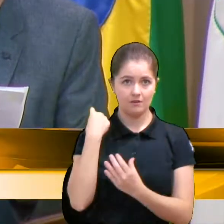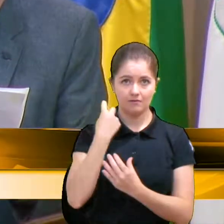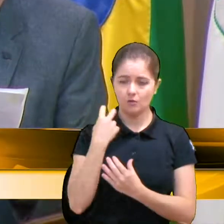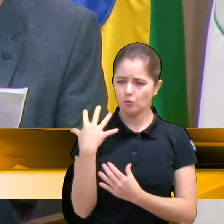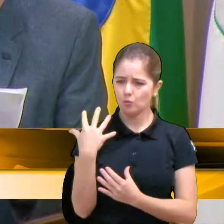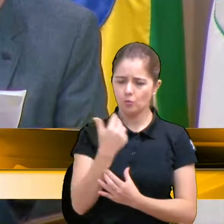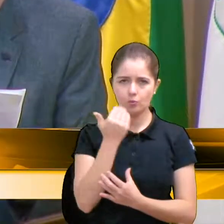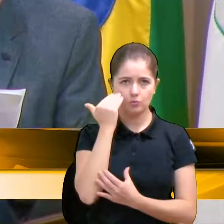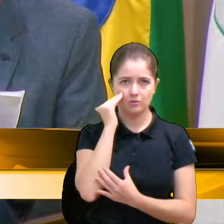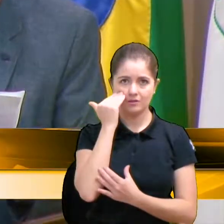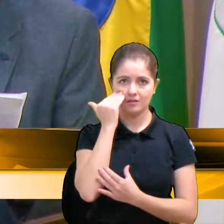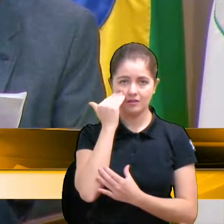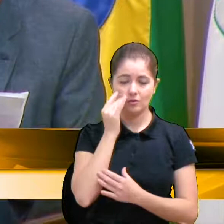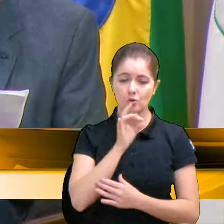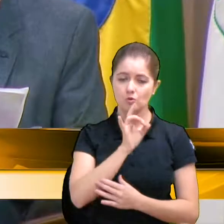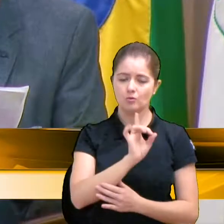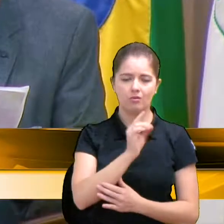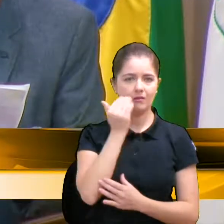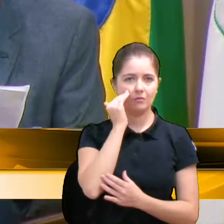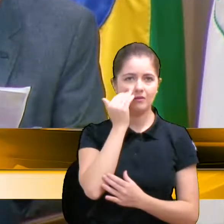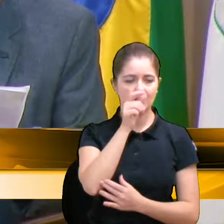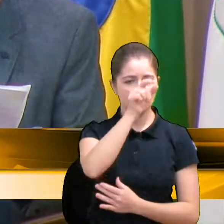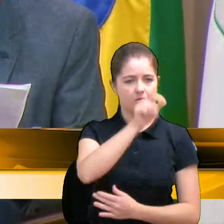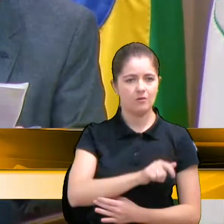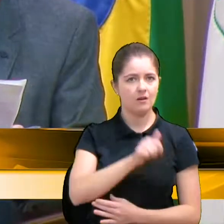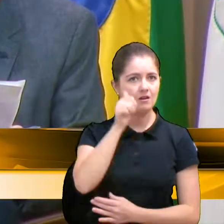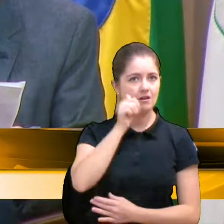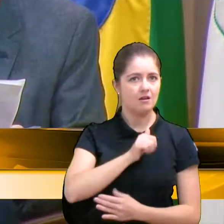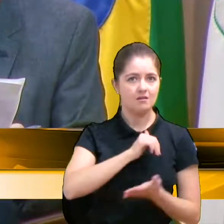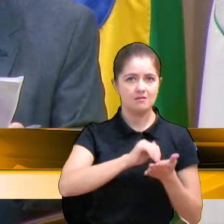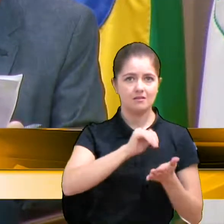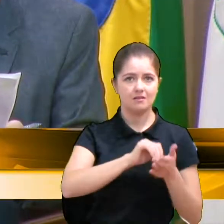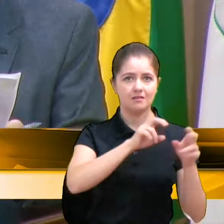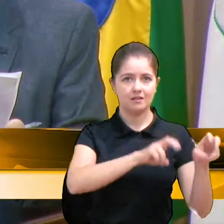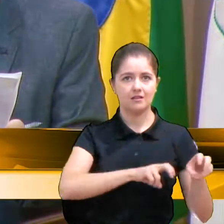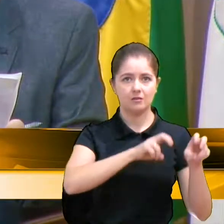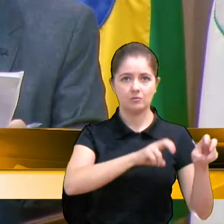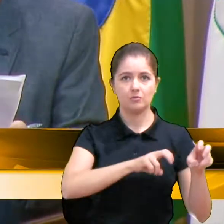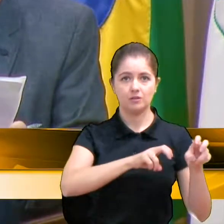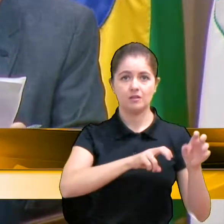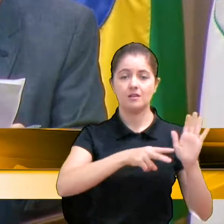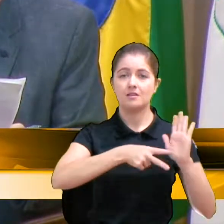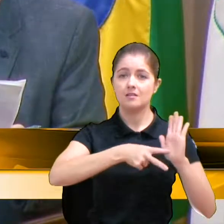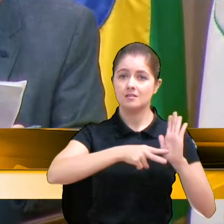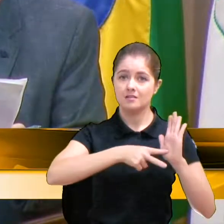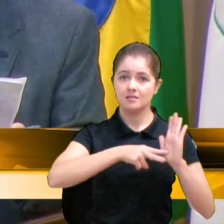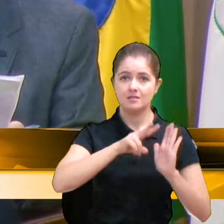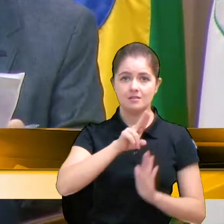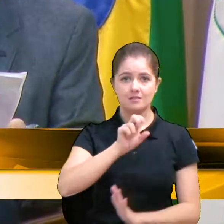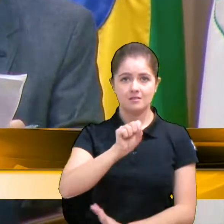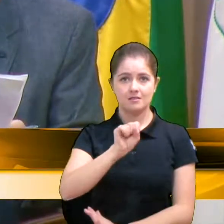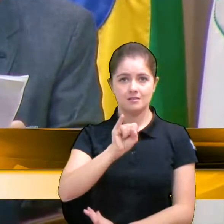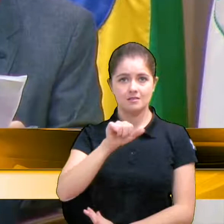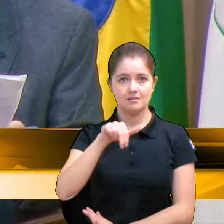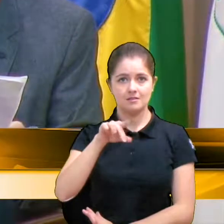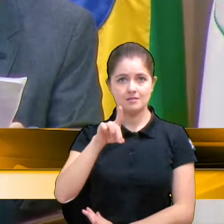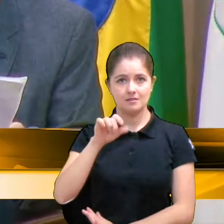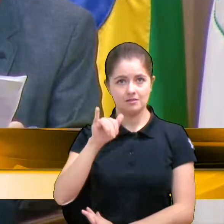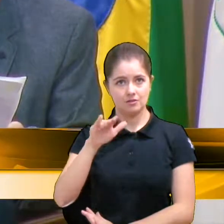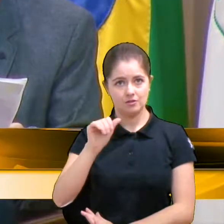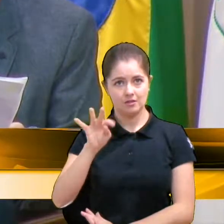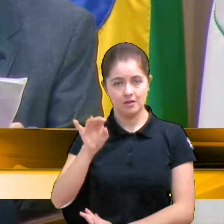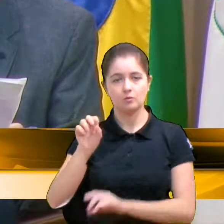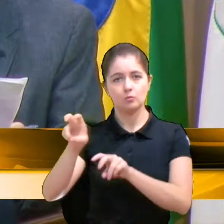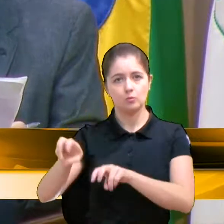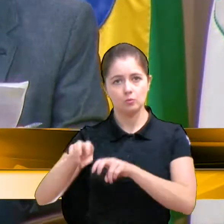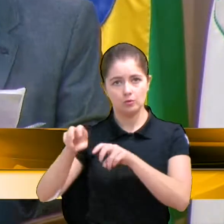a secretária da Agricultura, sindicatos rurais, associação de bairros, população